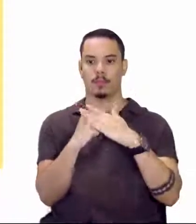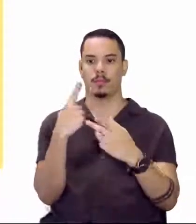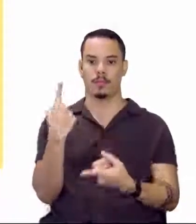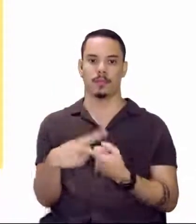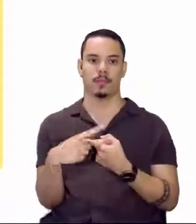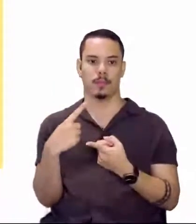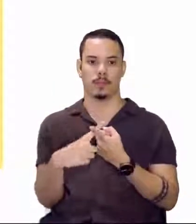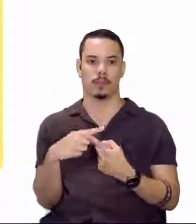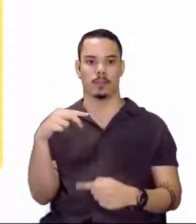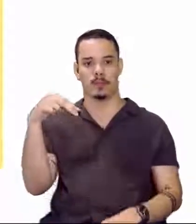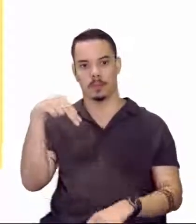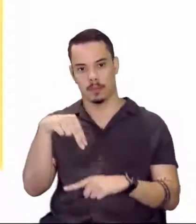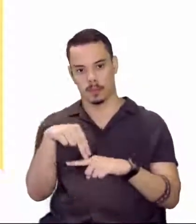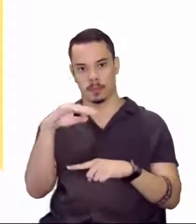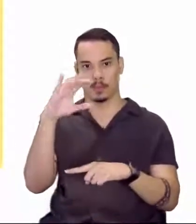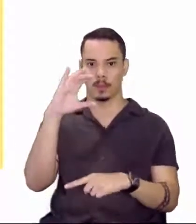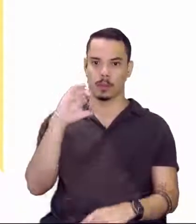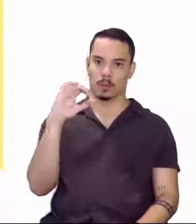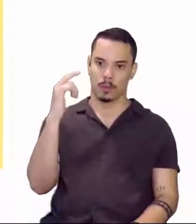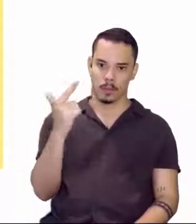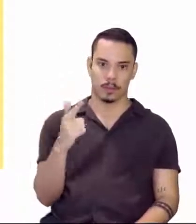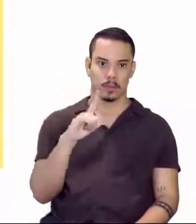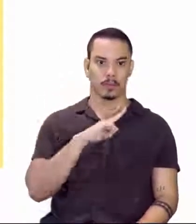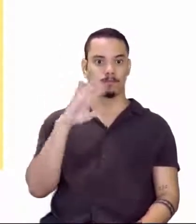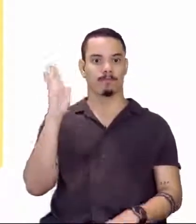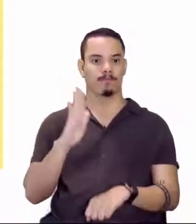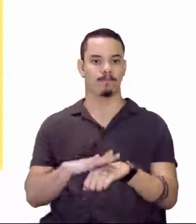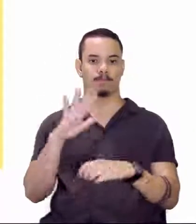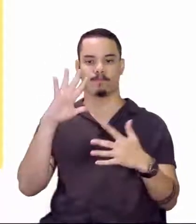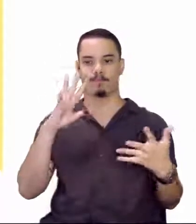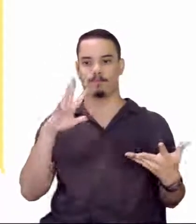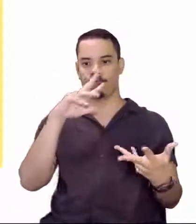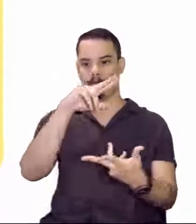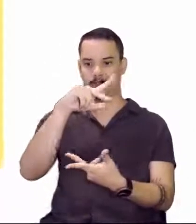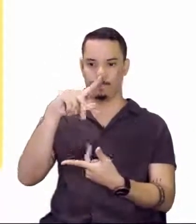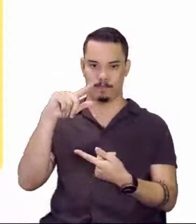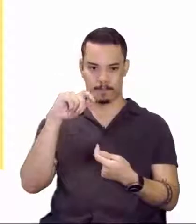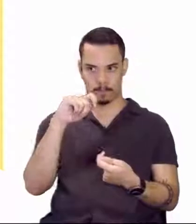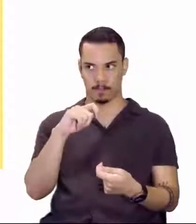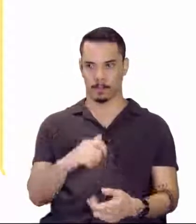nitrogênio e o oxigênio são gases mais abundantes na atmosfera terrestre.